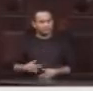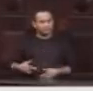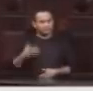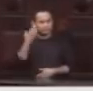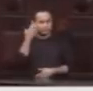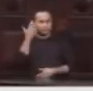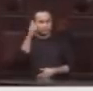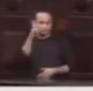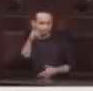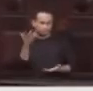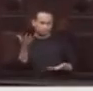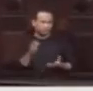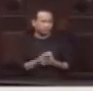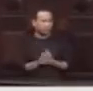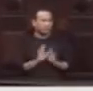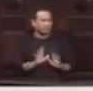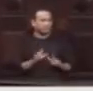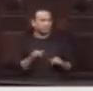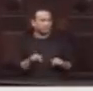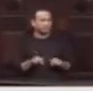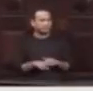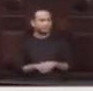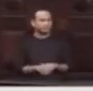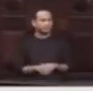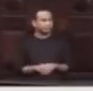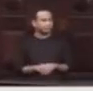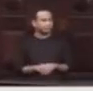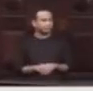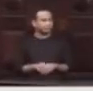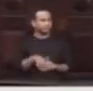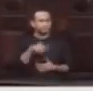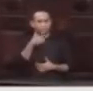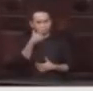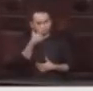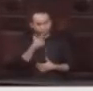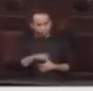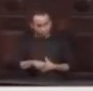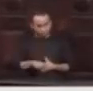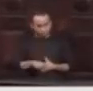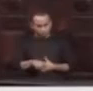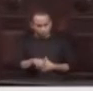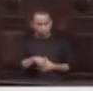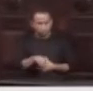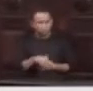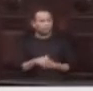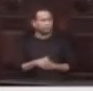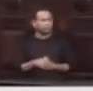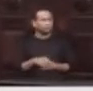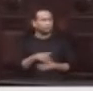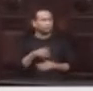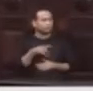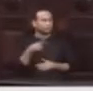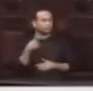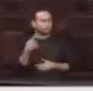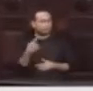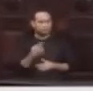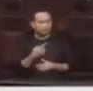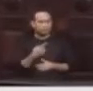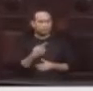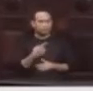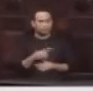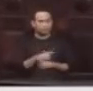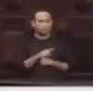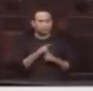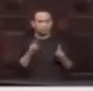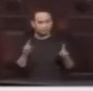outra forma. Mas aqui mesmo, por mais de uma vez, nós negamos publicação com